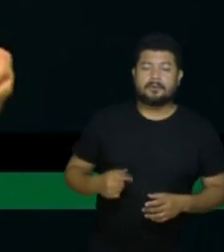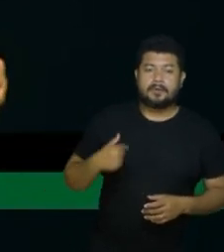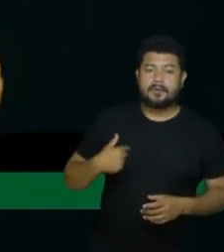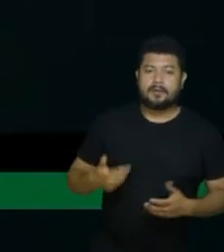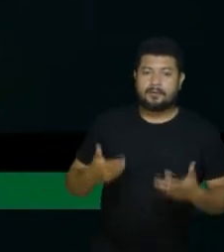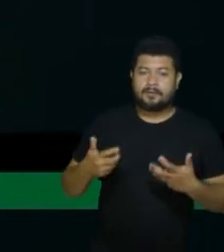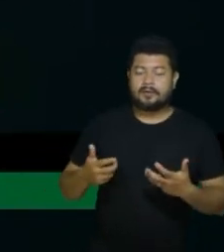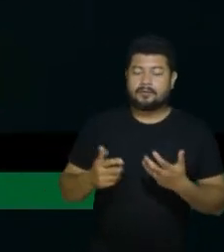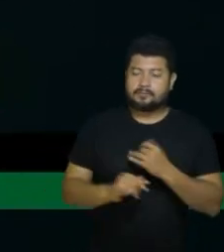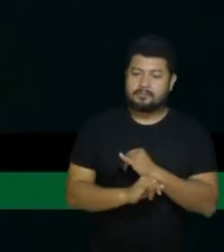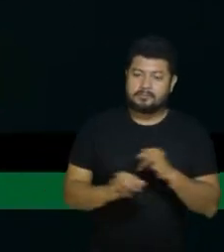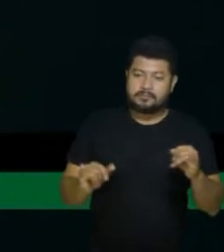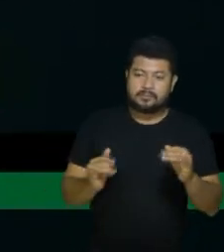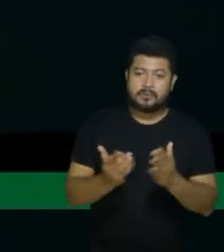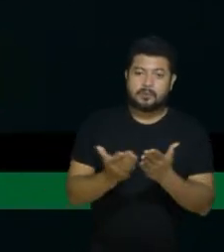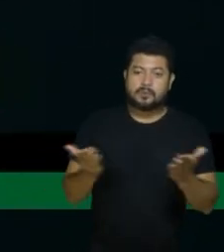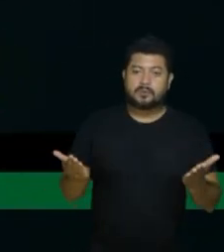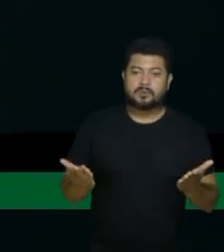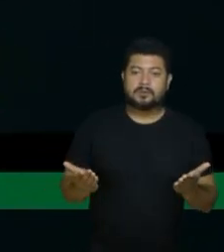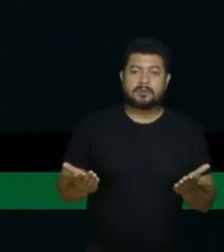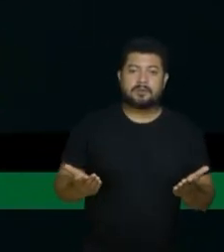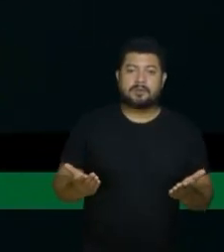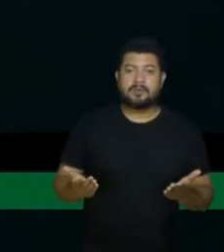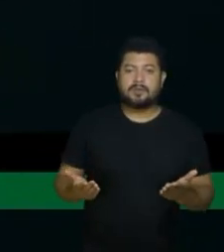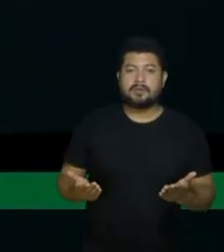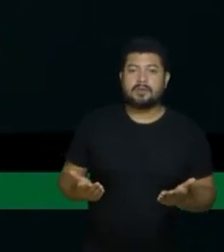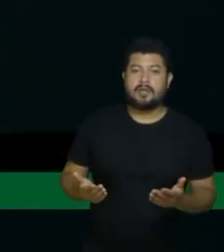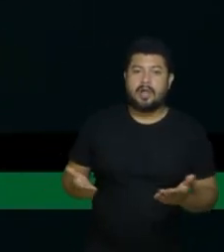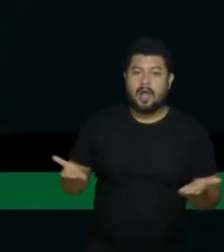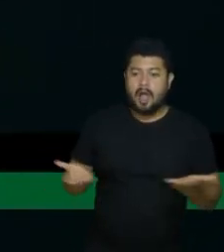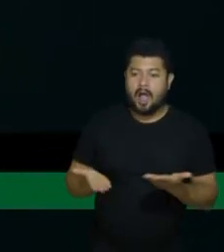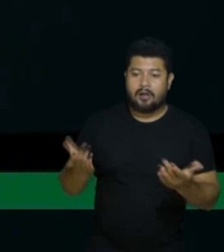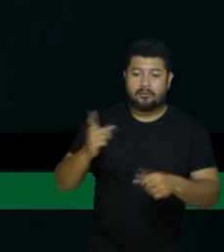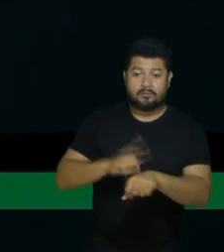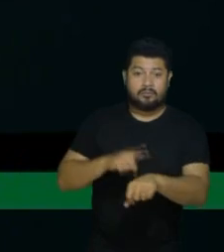a todos que talvez Chegou o grande